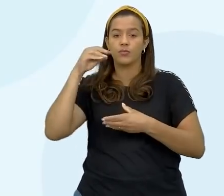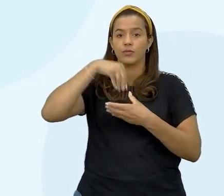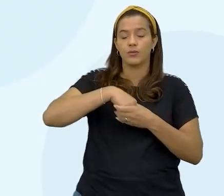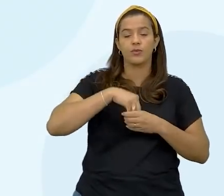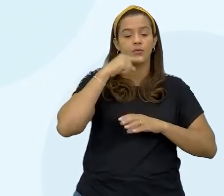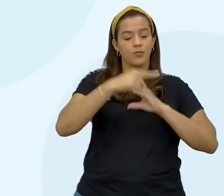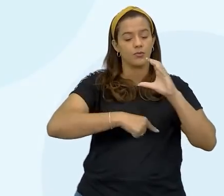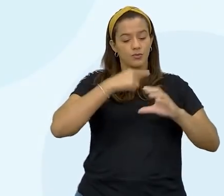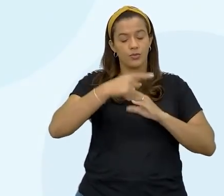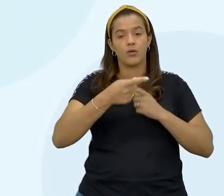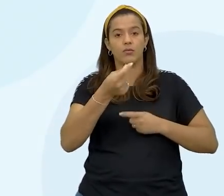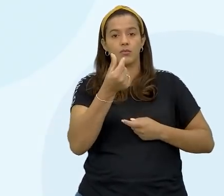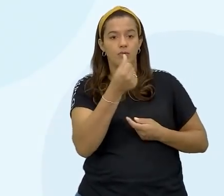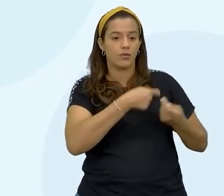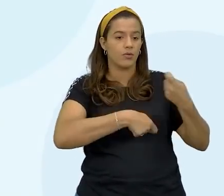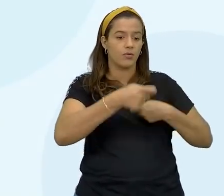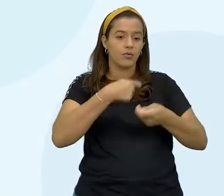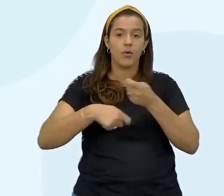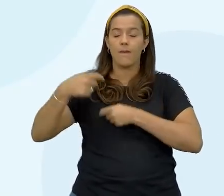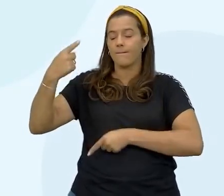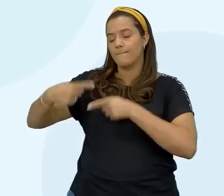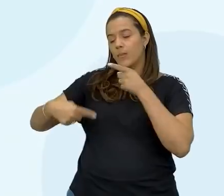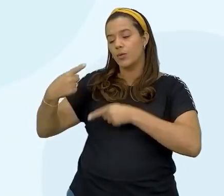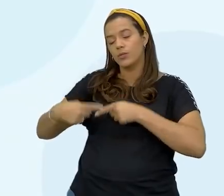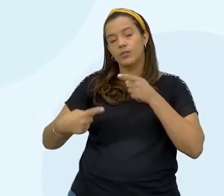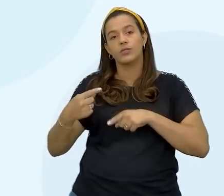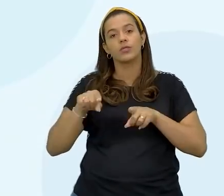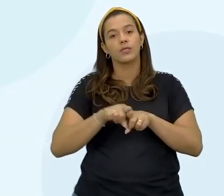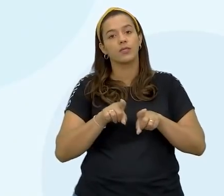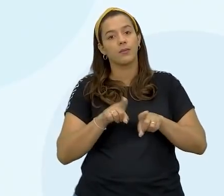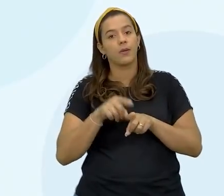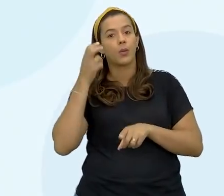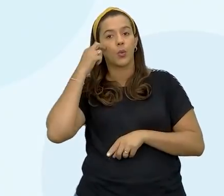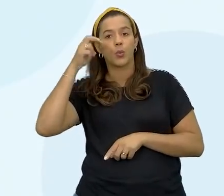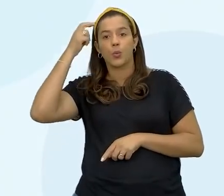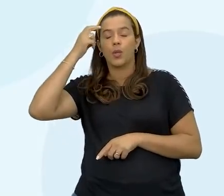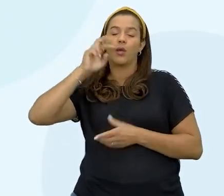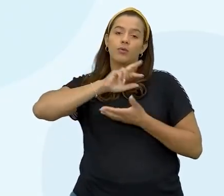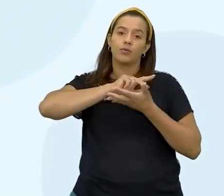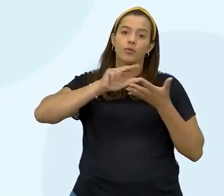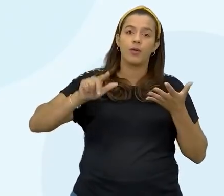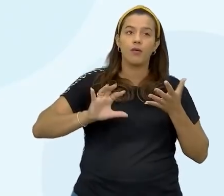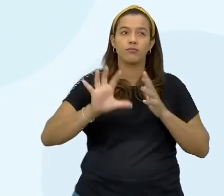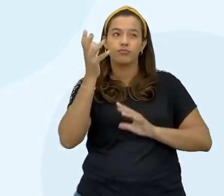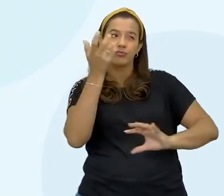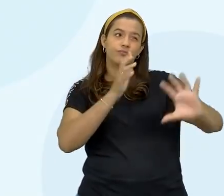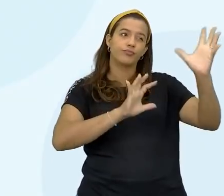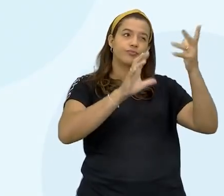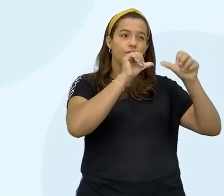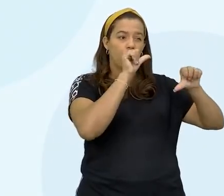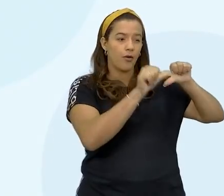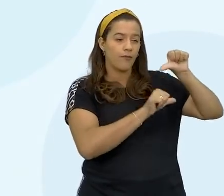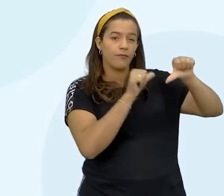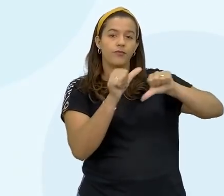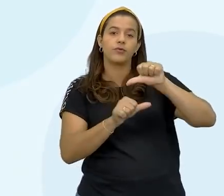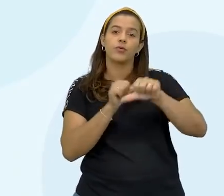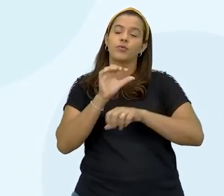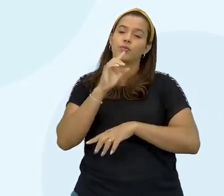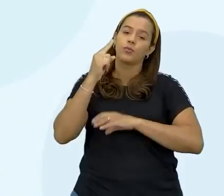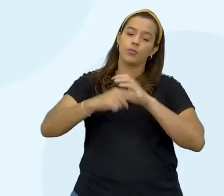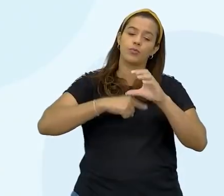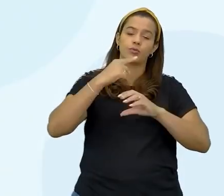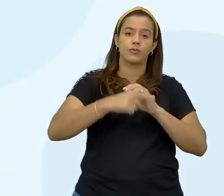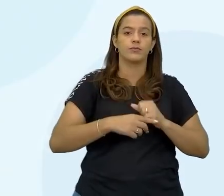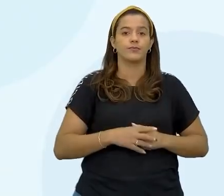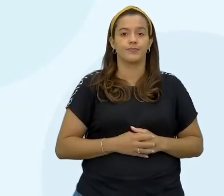mundial econômica, política e cultural e comparar as características e fenômenos dos processos de globalização e